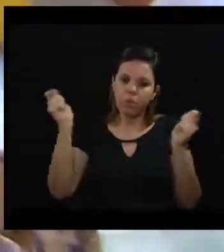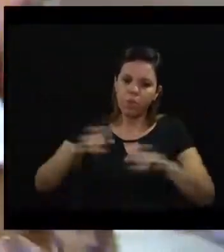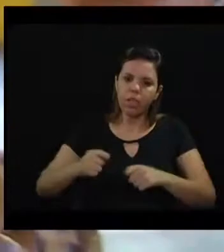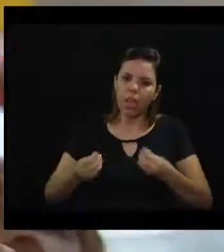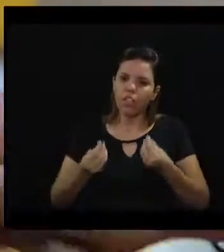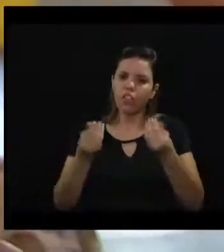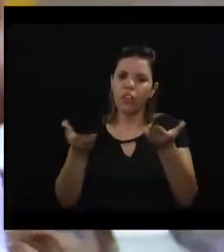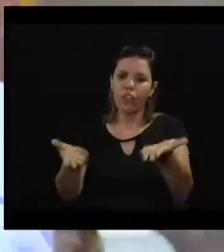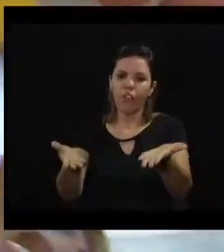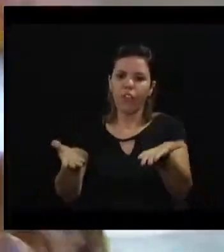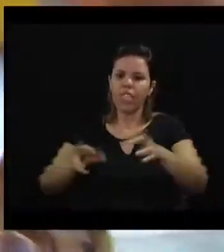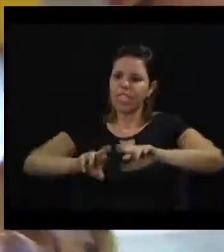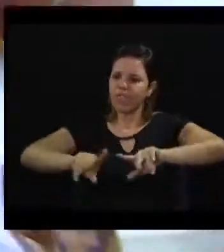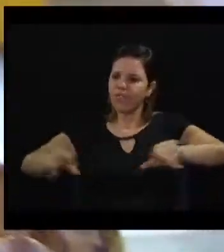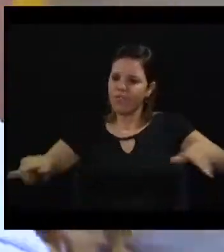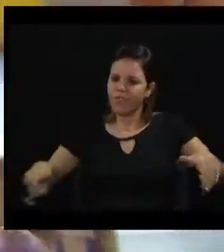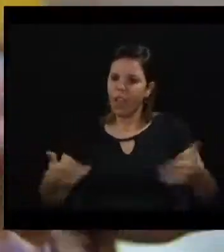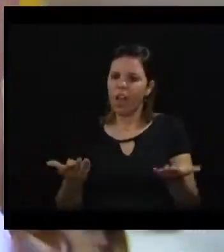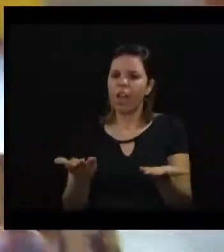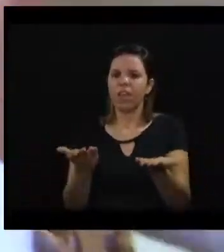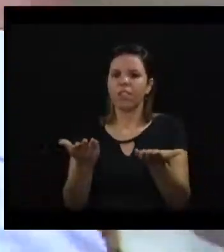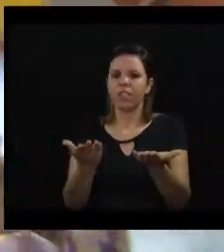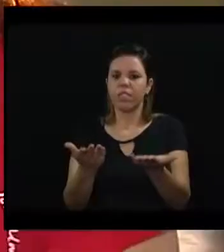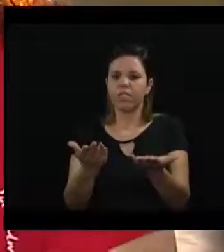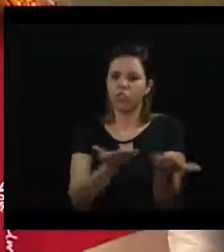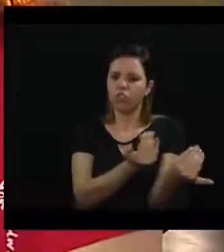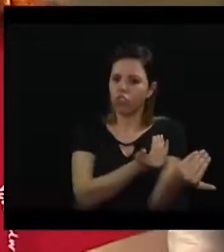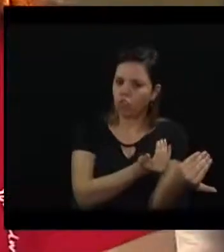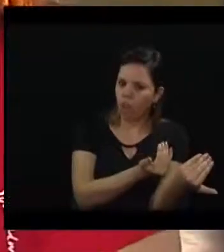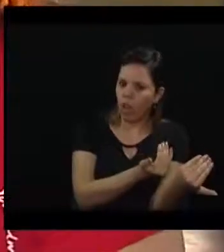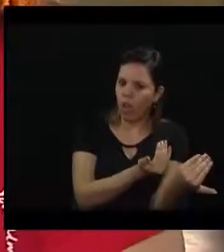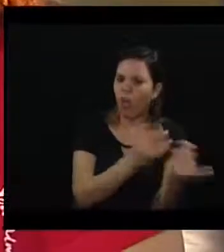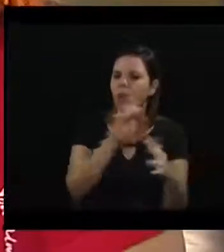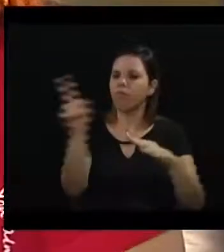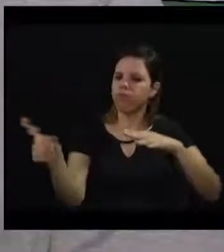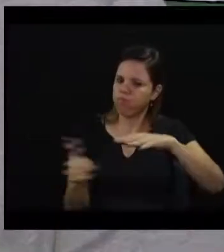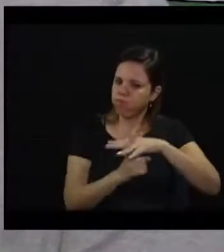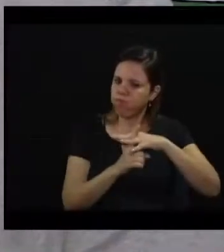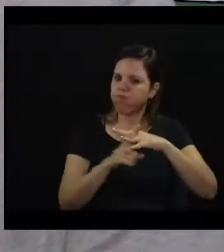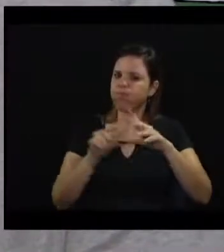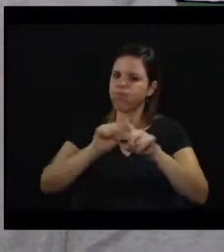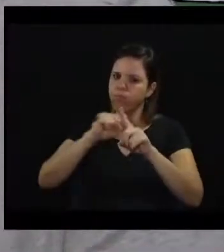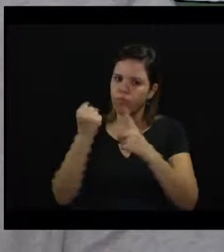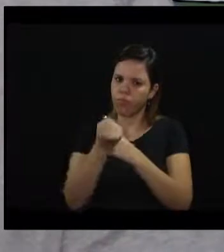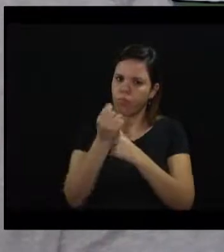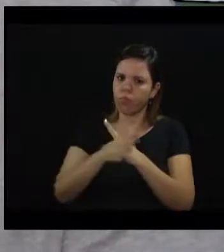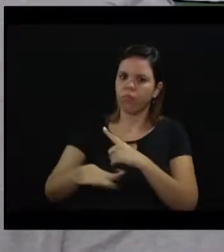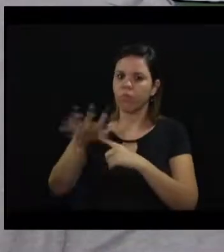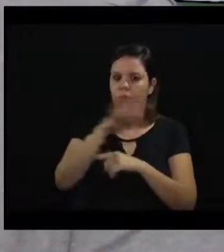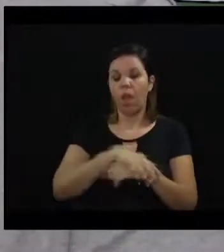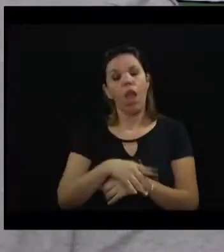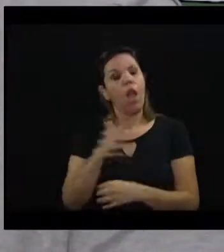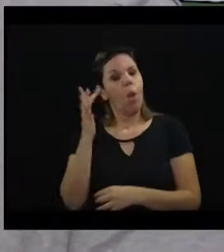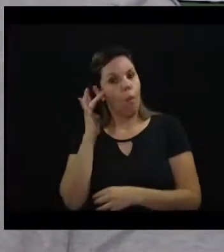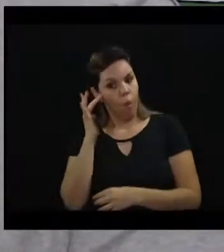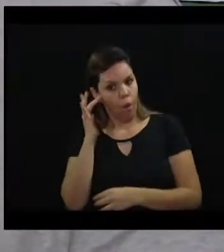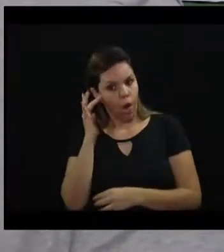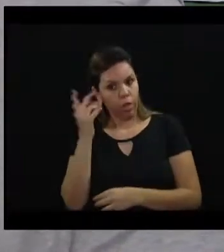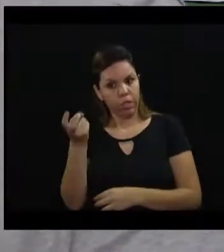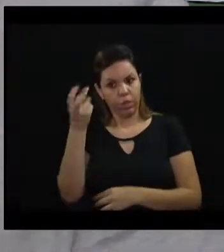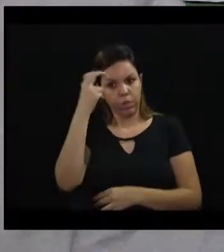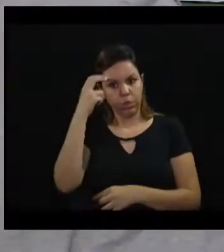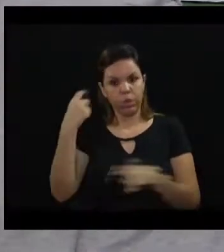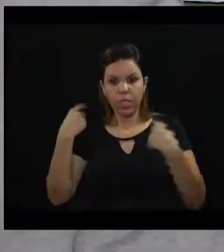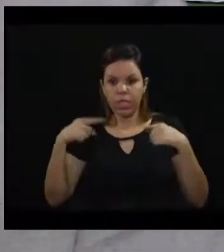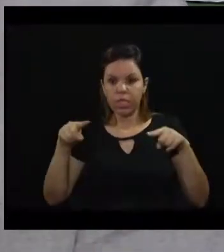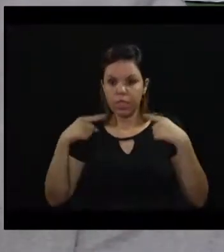oferecer outros meios para esse jovem ser reinserido na sociedade. Eu acho que a cultura, que a música, ela pode